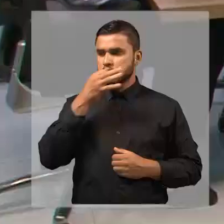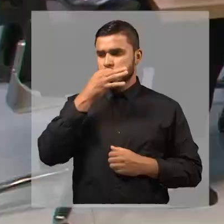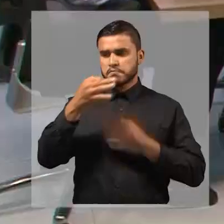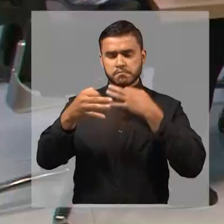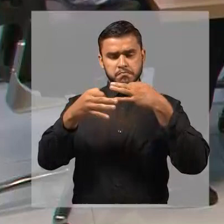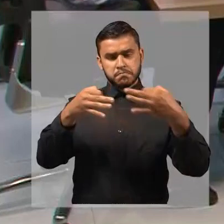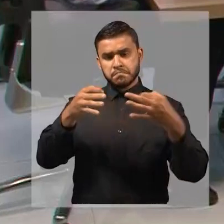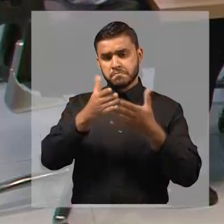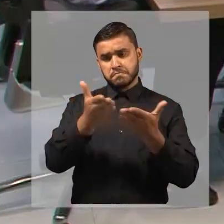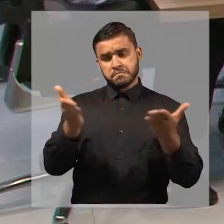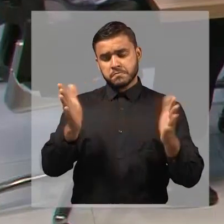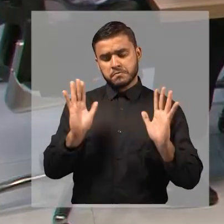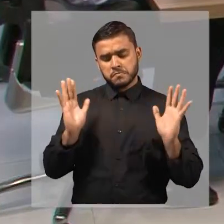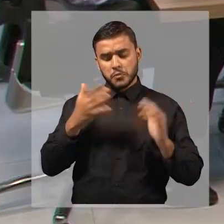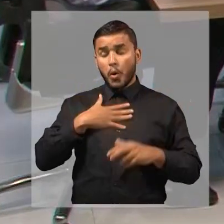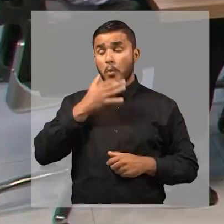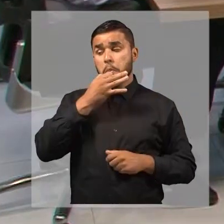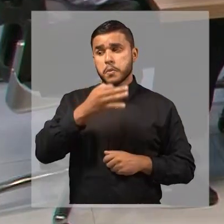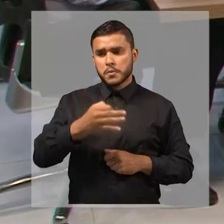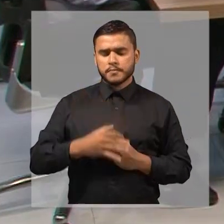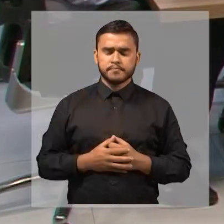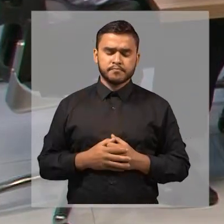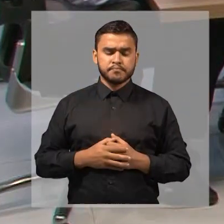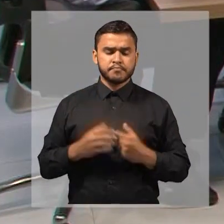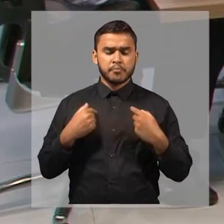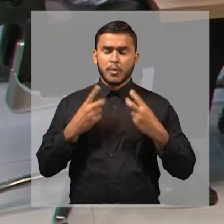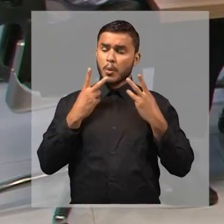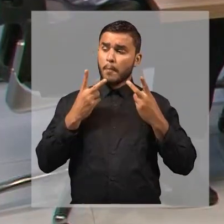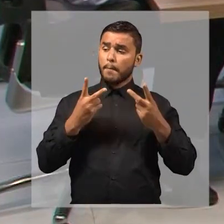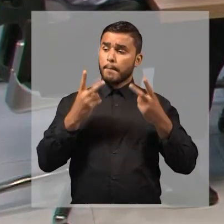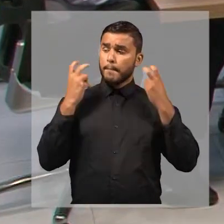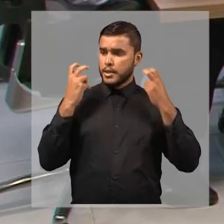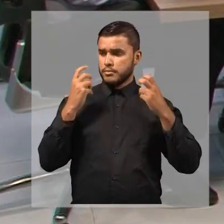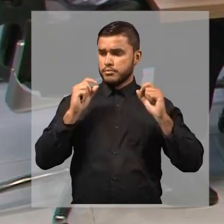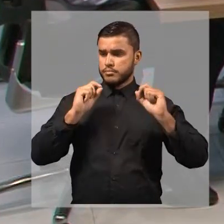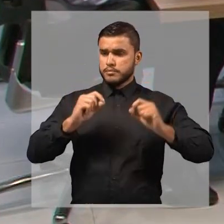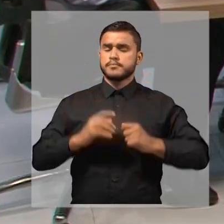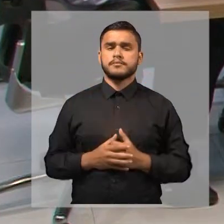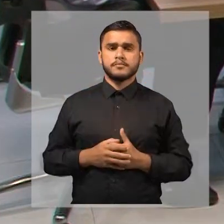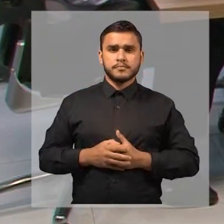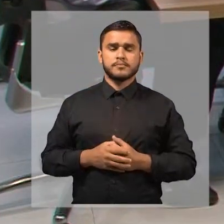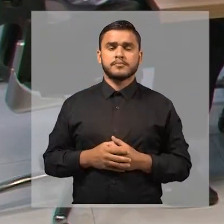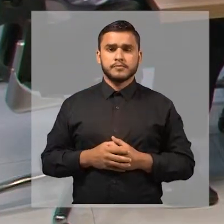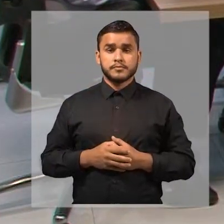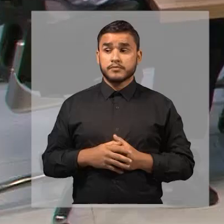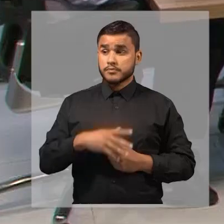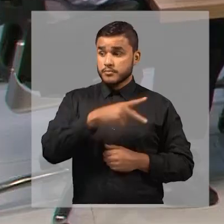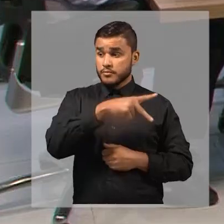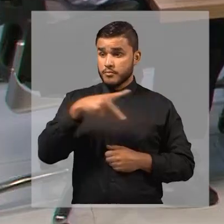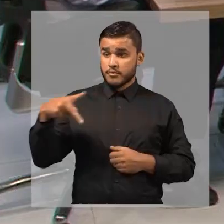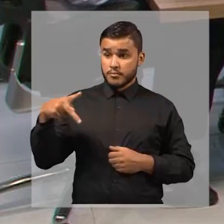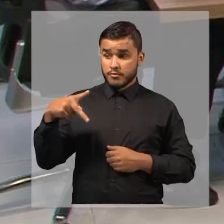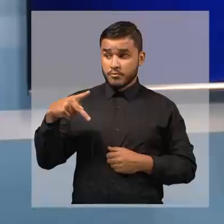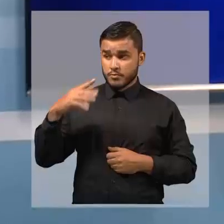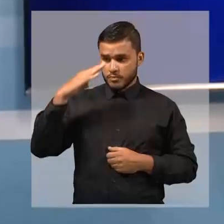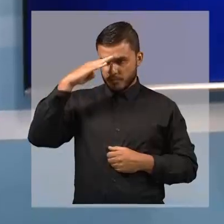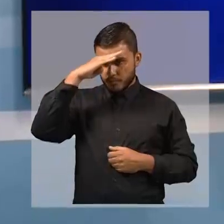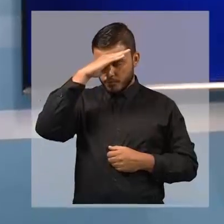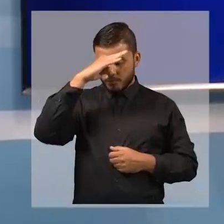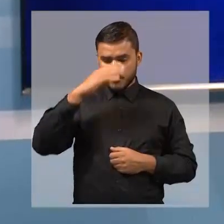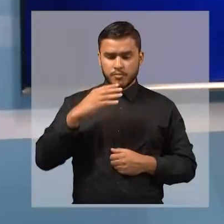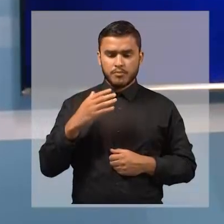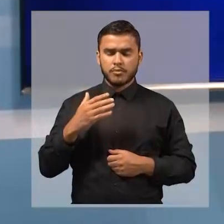né? não sei o que vocês acham, eu vou colocar para vocês, a sensação que me passa, a minha percepção é de que